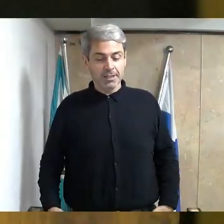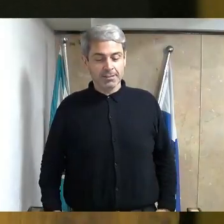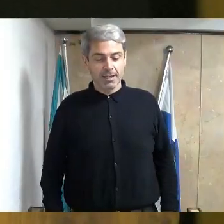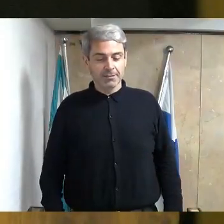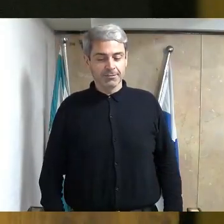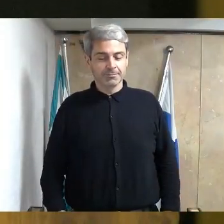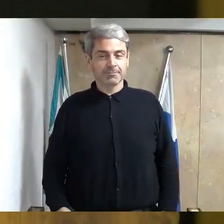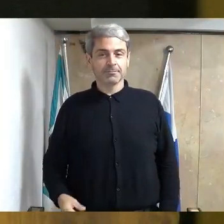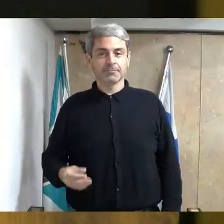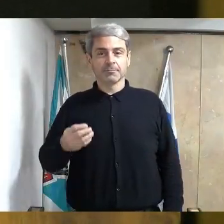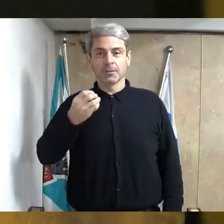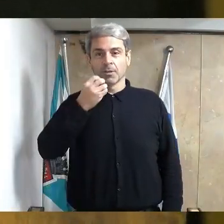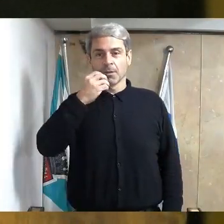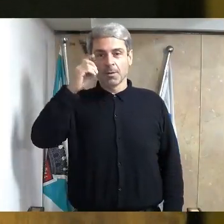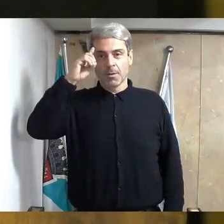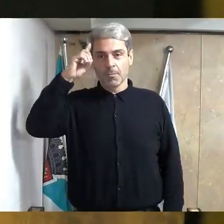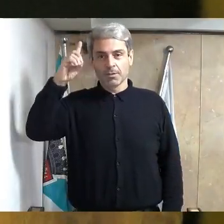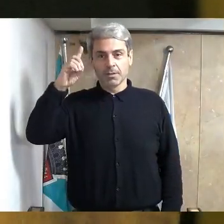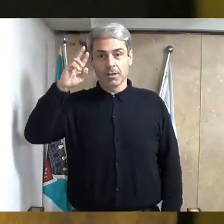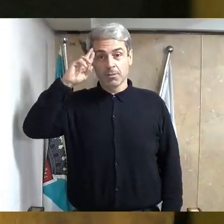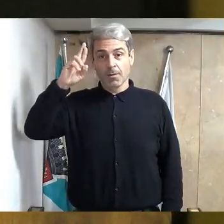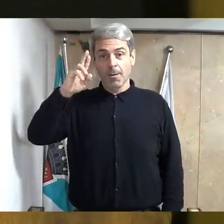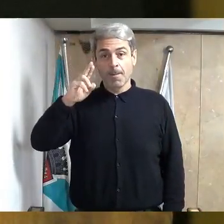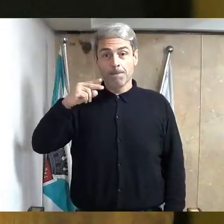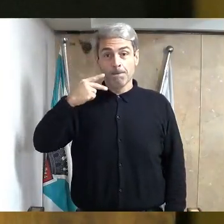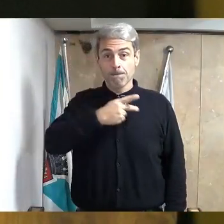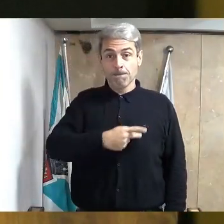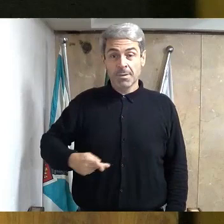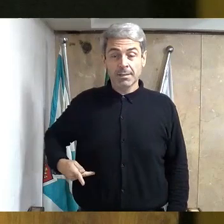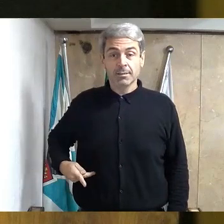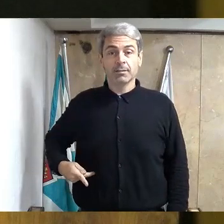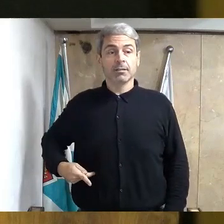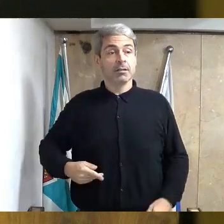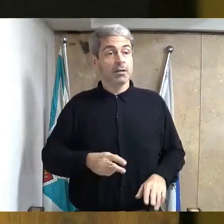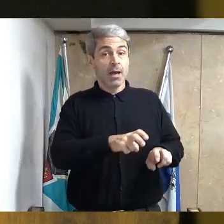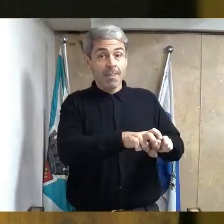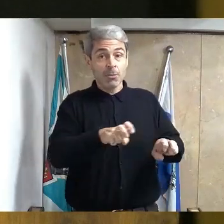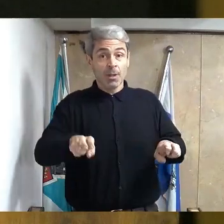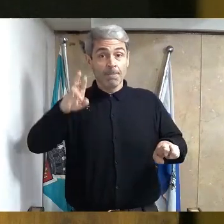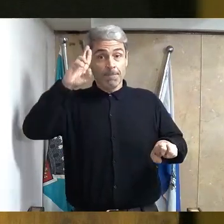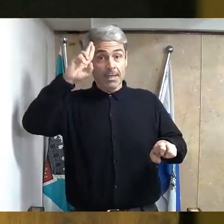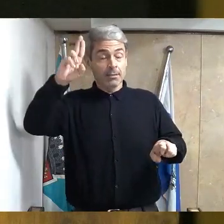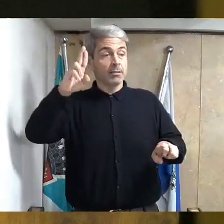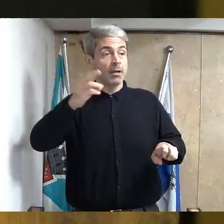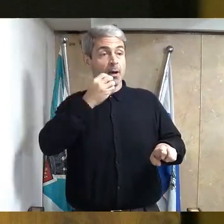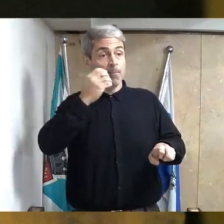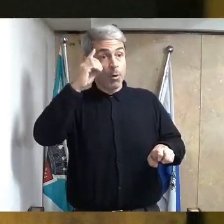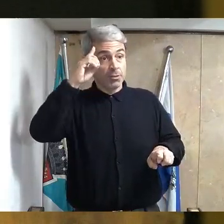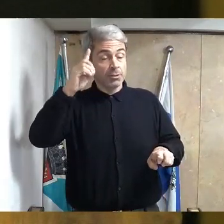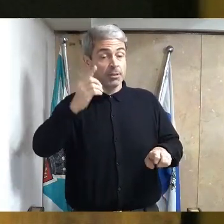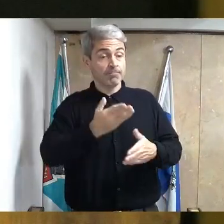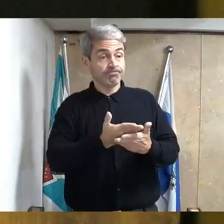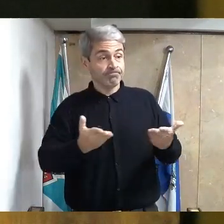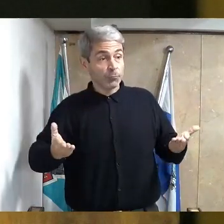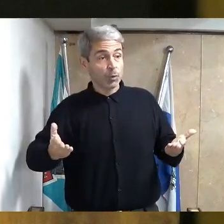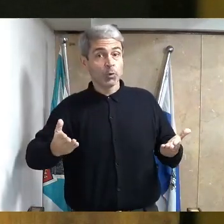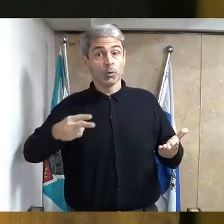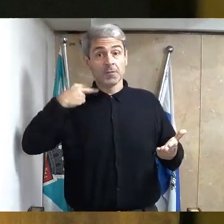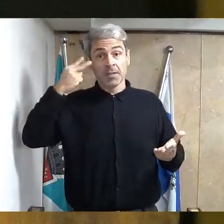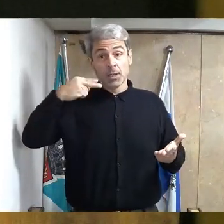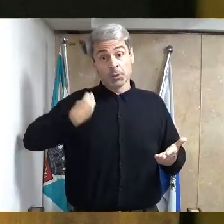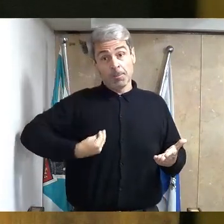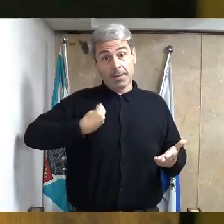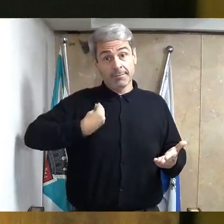Primeiro, bom dia, senhor presidente. Bom dia a toda a mesa. Bom dia a todos os meus